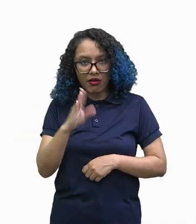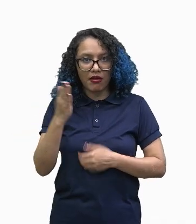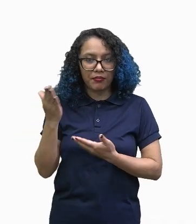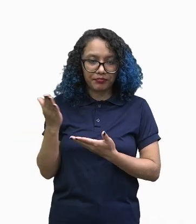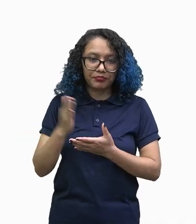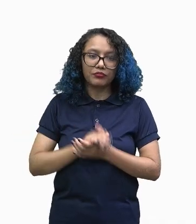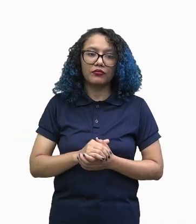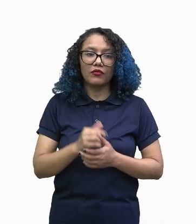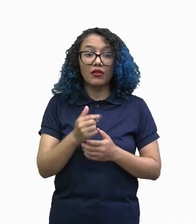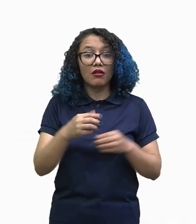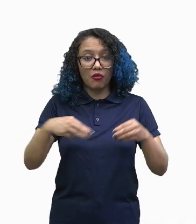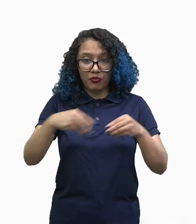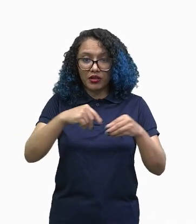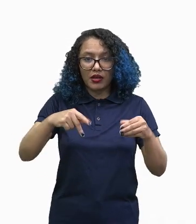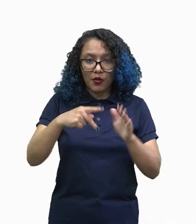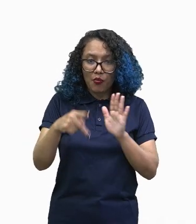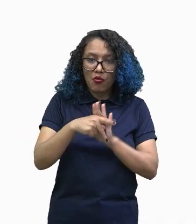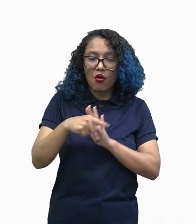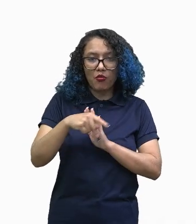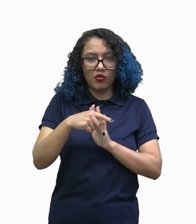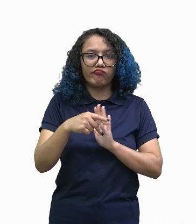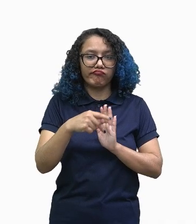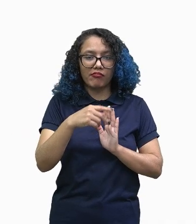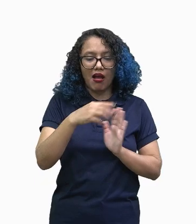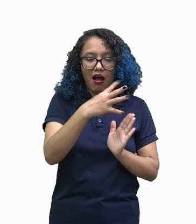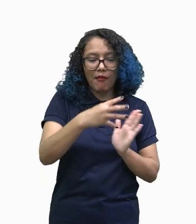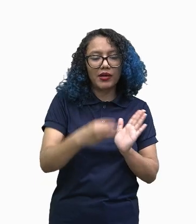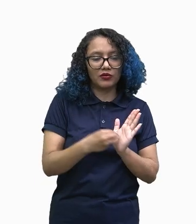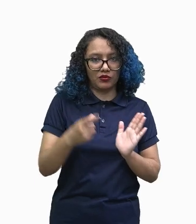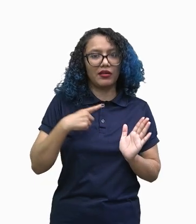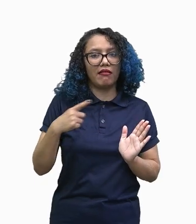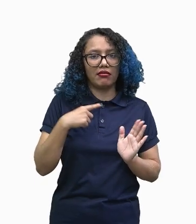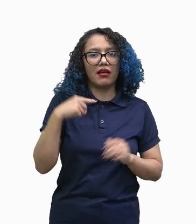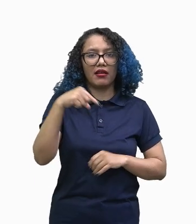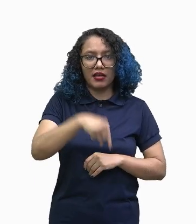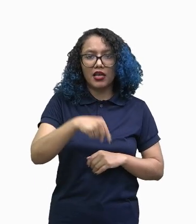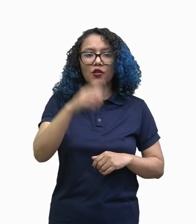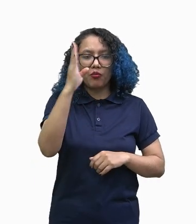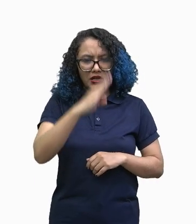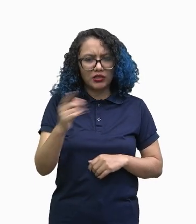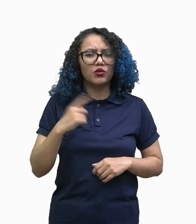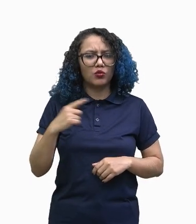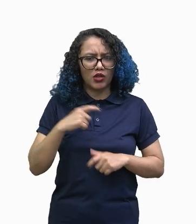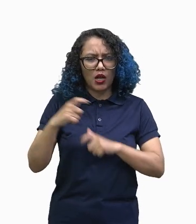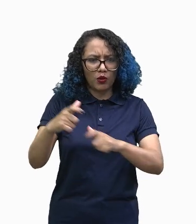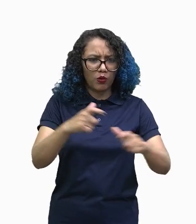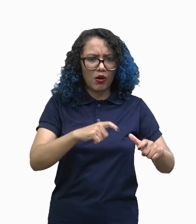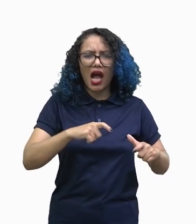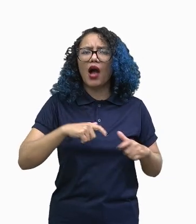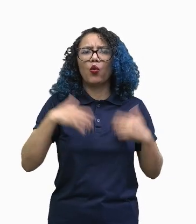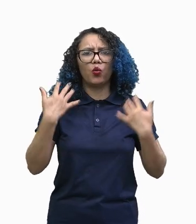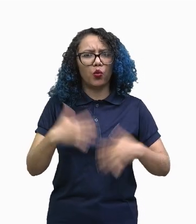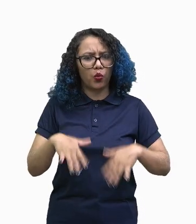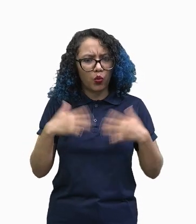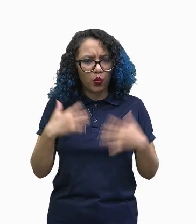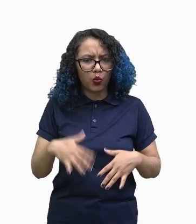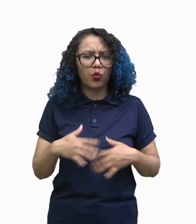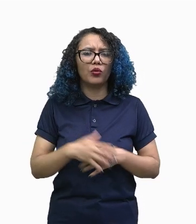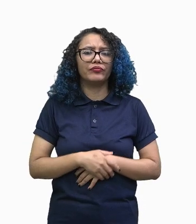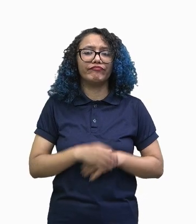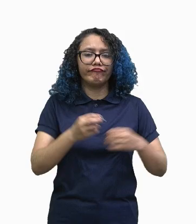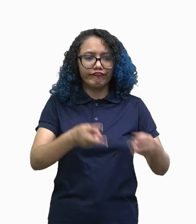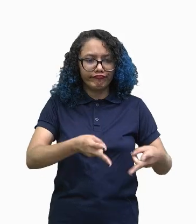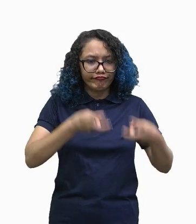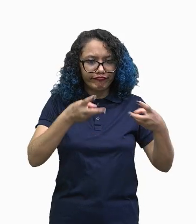é outro mineral também estratégico da Amazônia. O Brasil detém grande parte de reservas mundiais de nióbio. A extração desse mineral